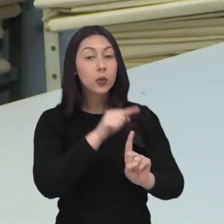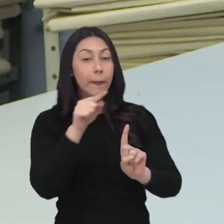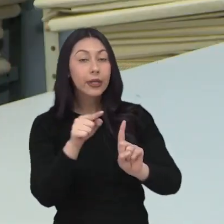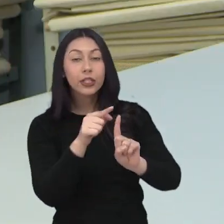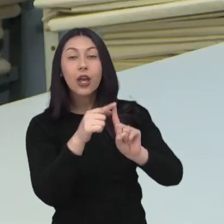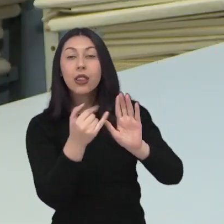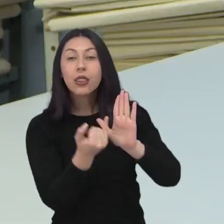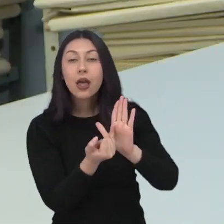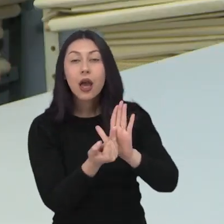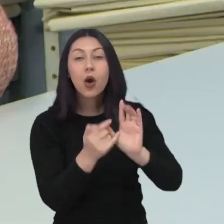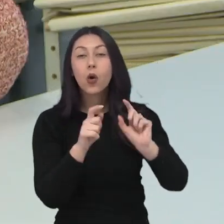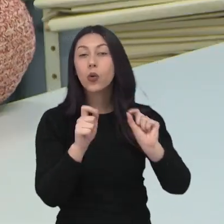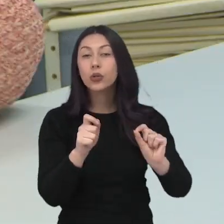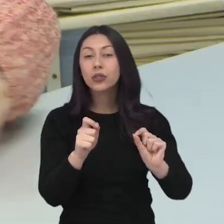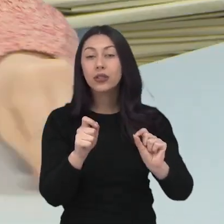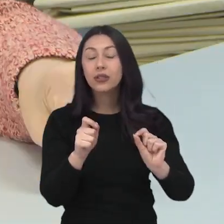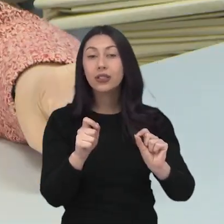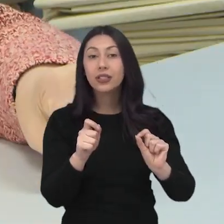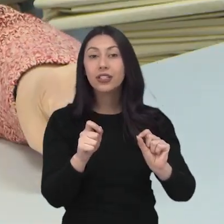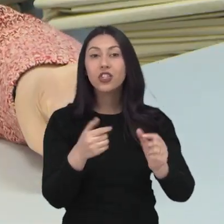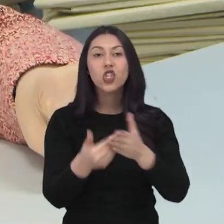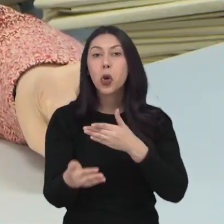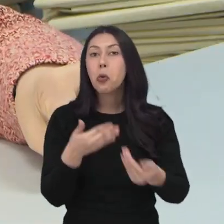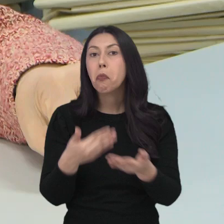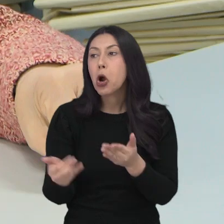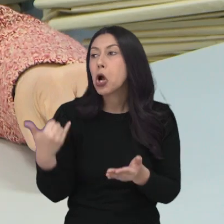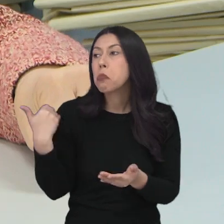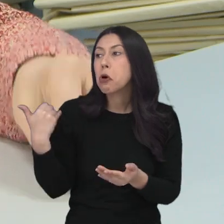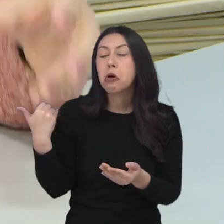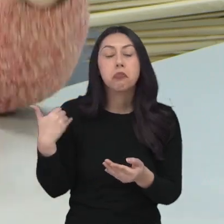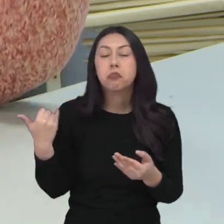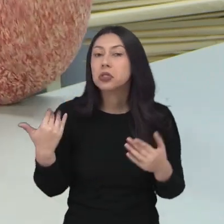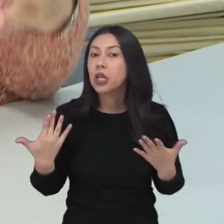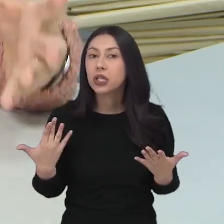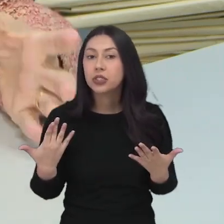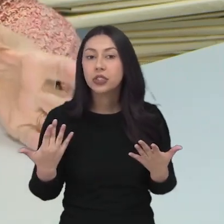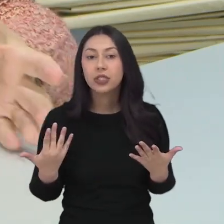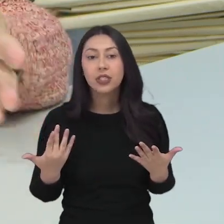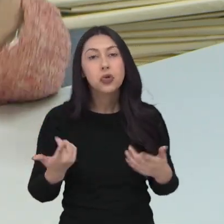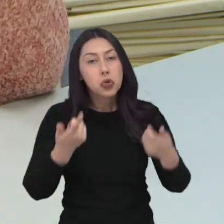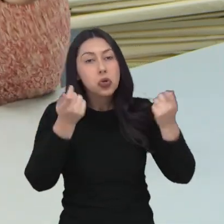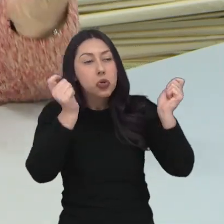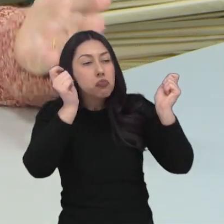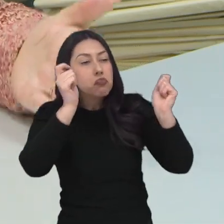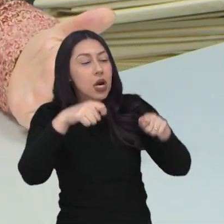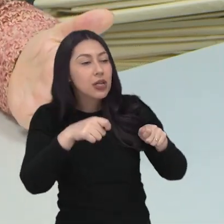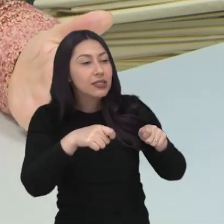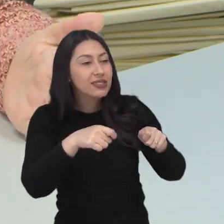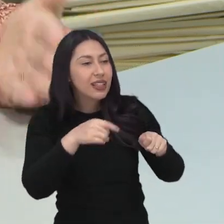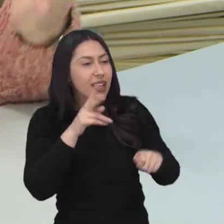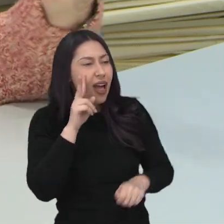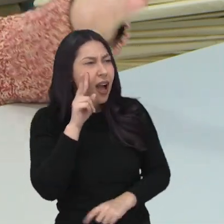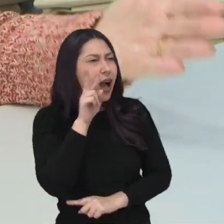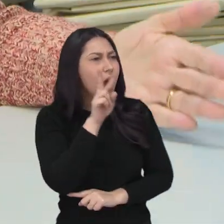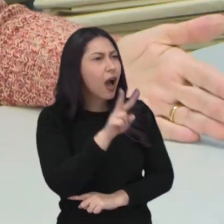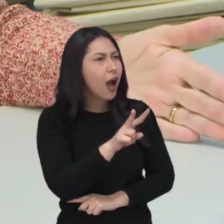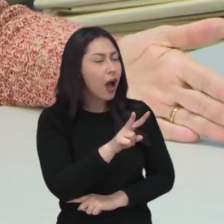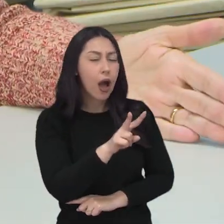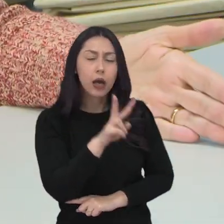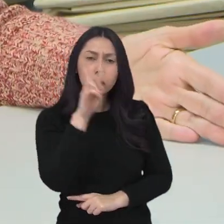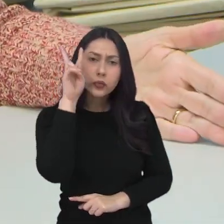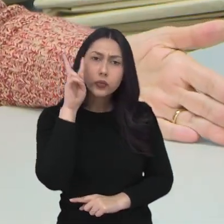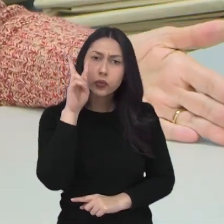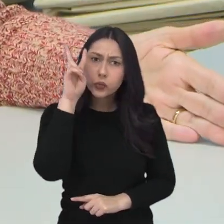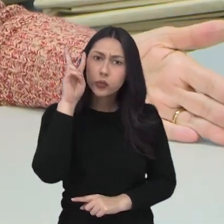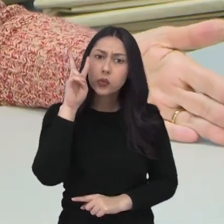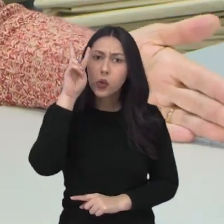da identidade, ela precede a nossa idade. Então, ter condições de ter acesso à